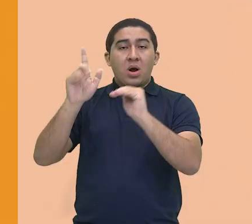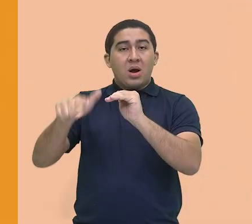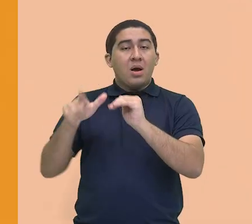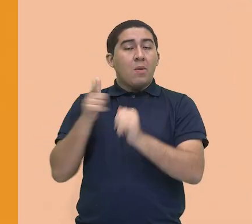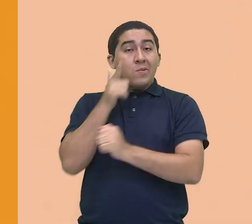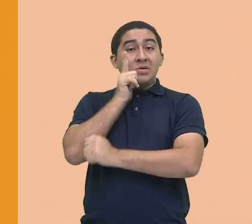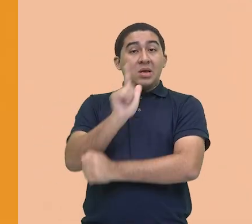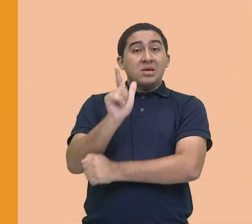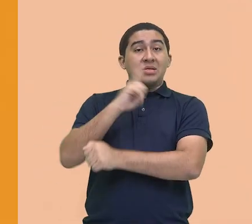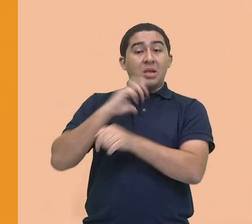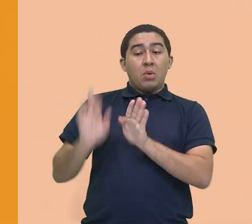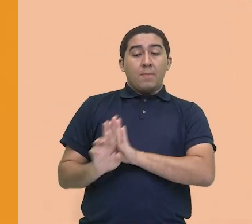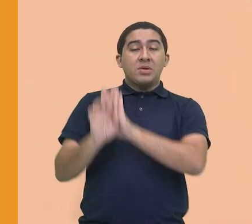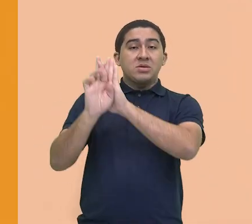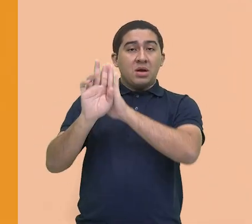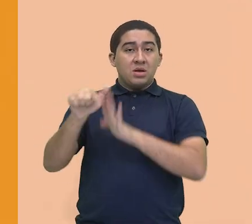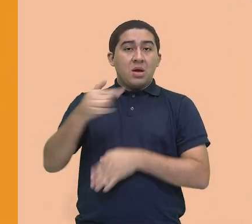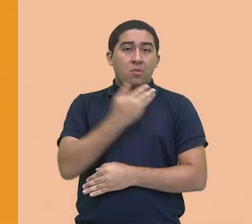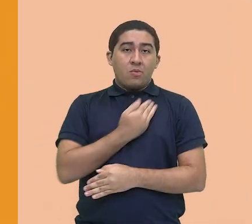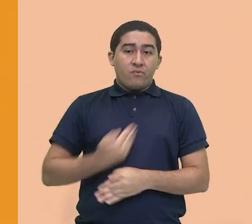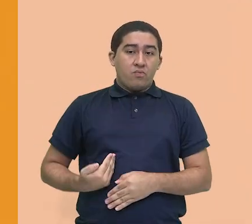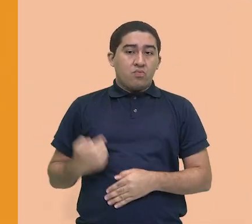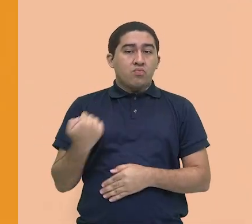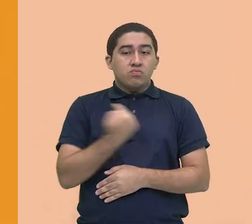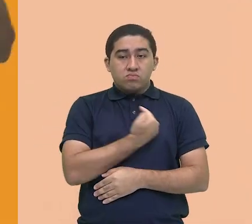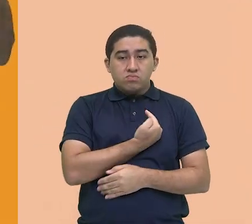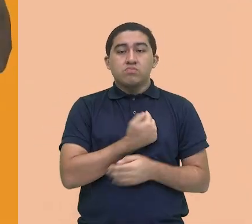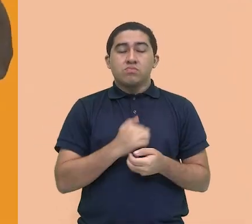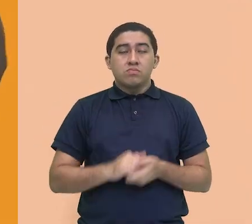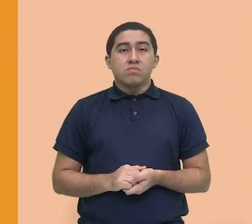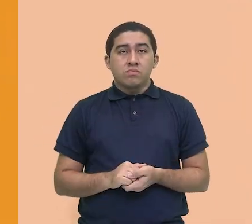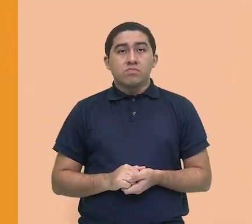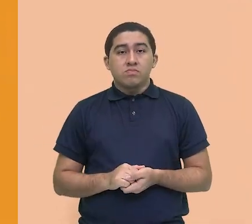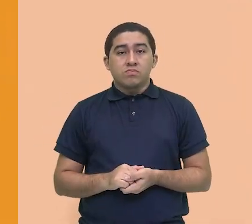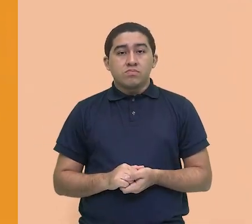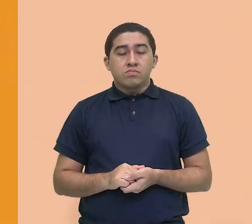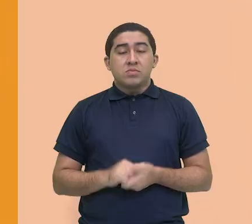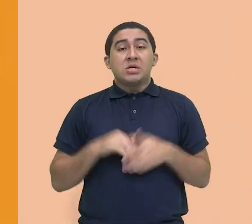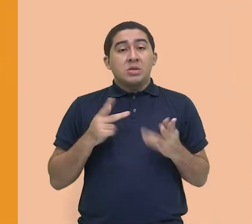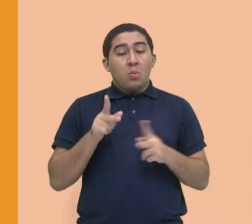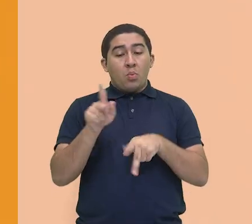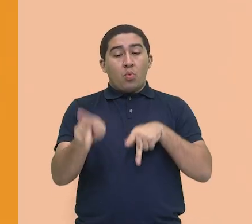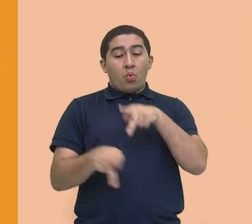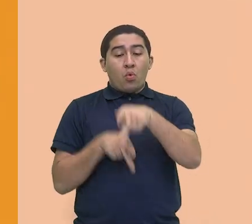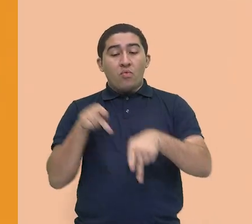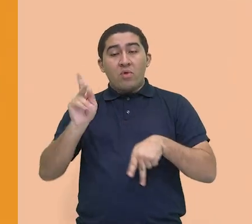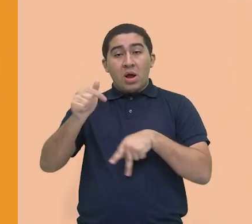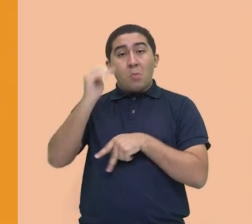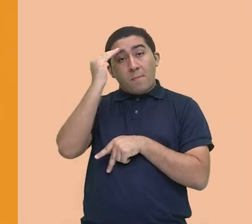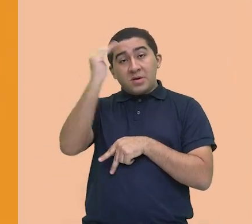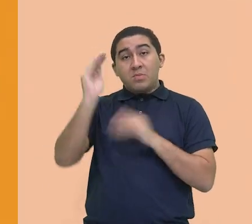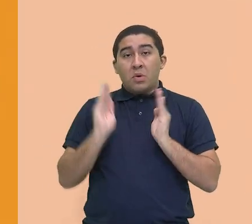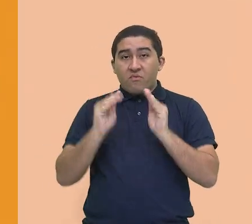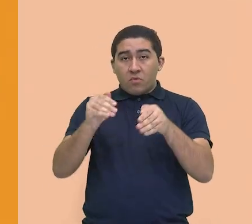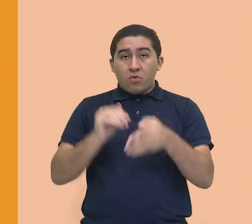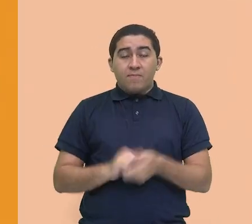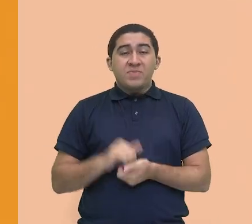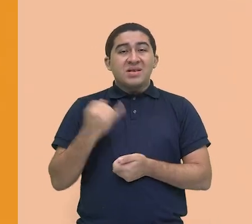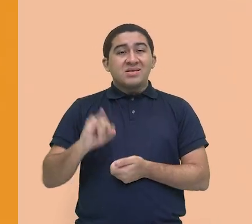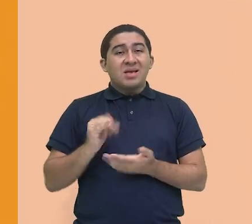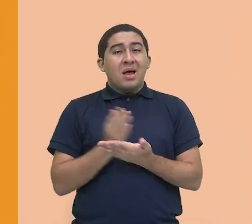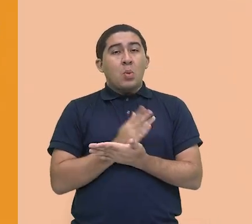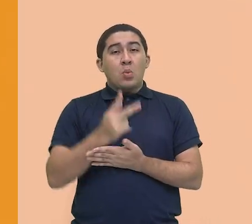ali, que vai nos governar. Então, soberania popular. Se alguém chega ao